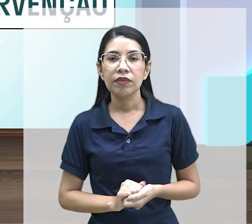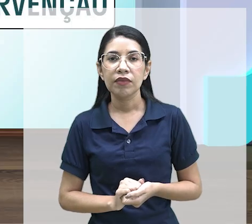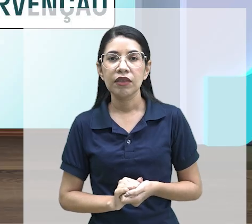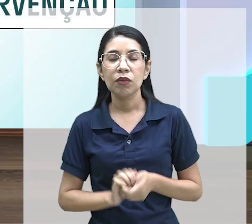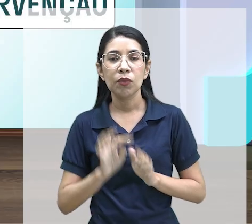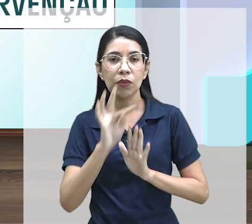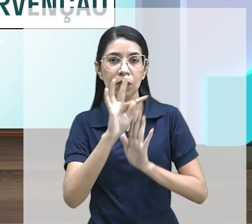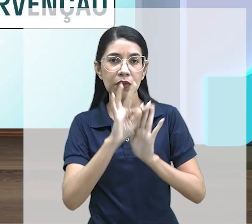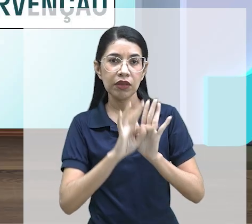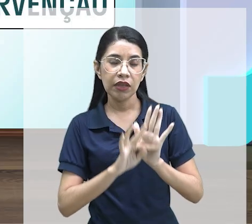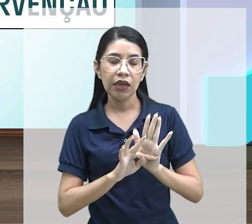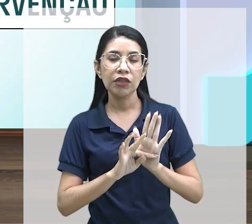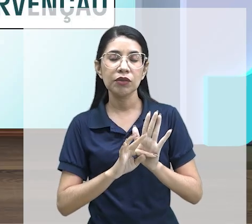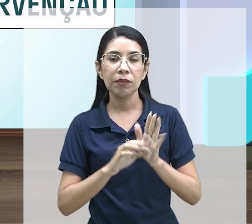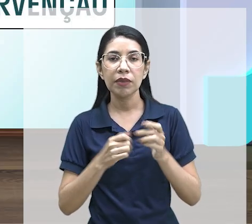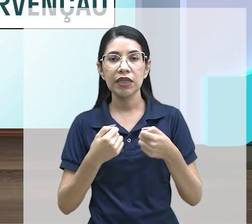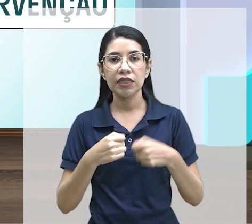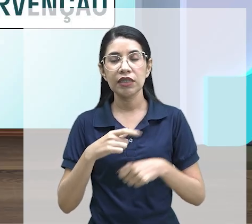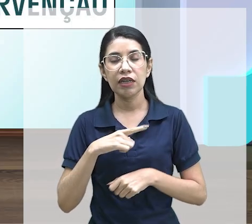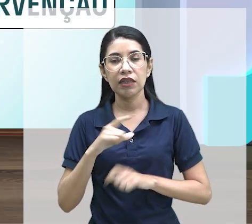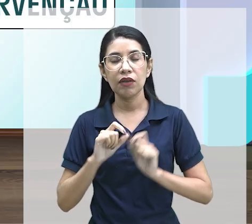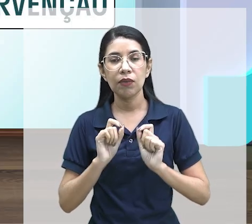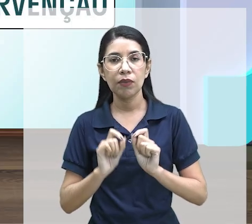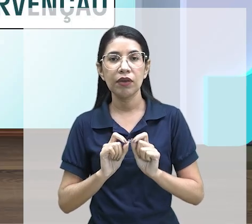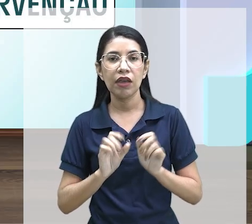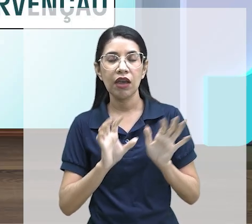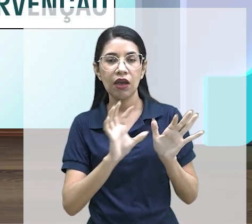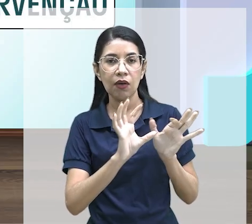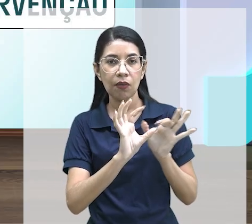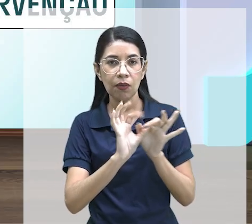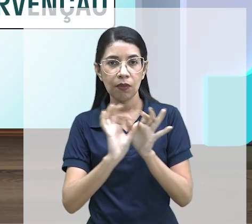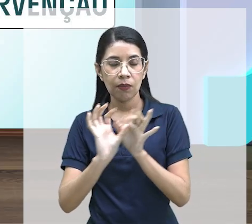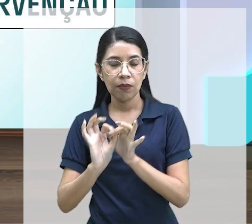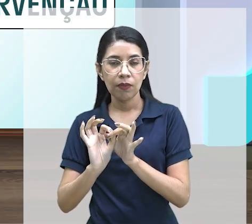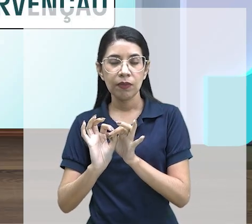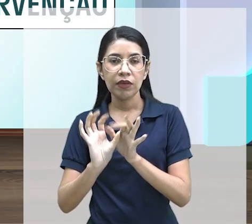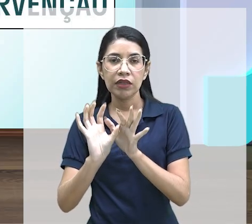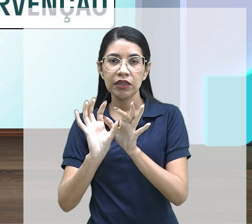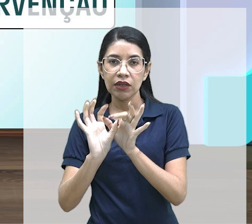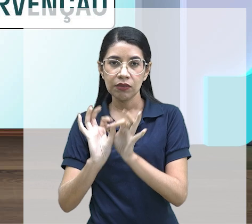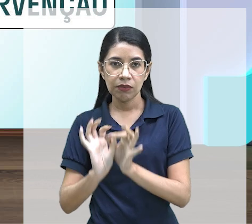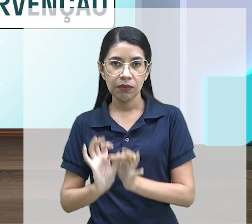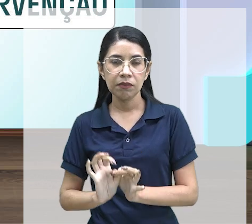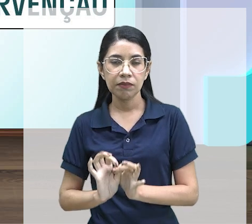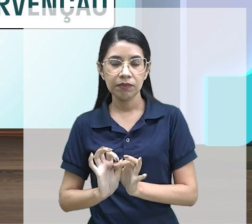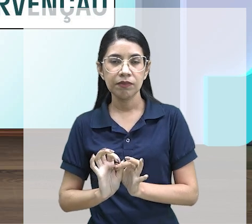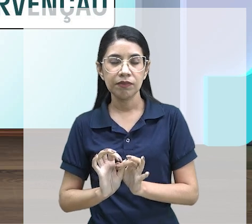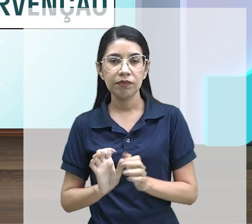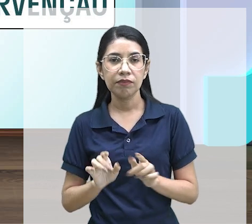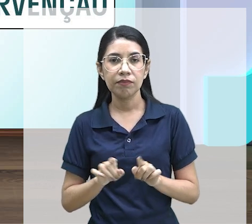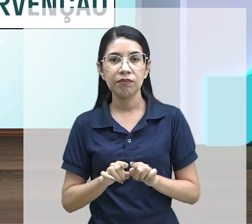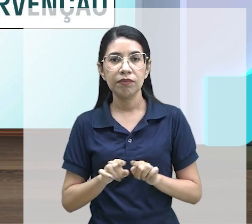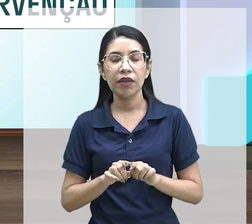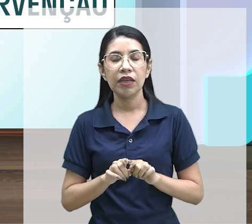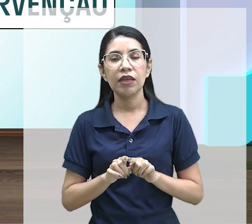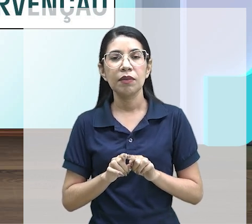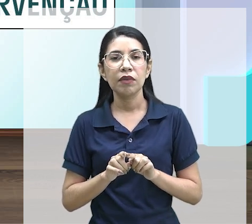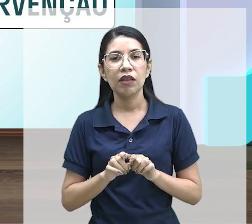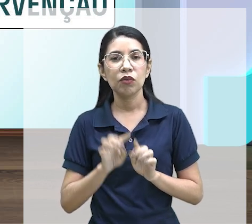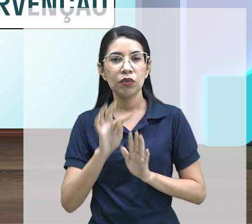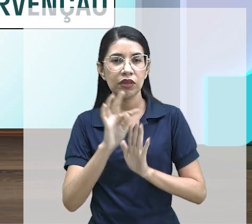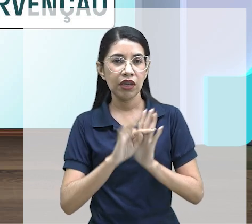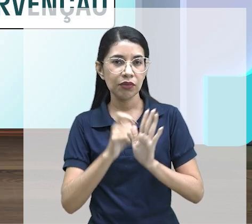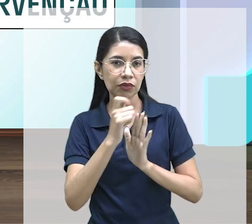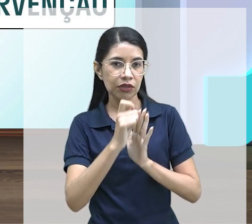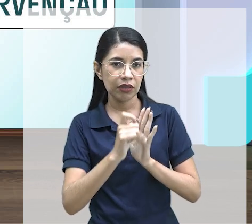todo o texto dissertativo argumentativo, você precisa ter coesão, né, e coerência, né, nas suas palavras ali na